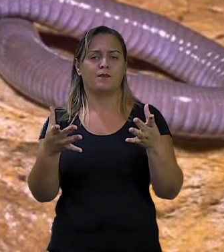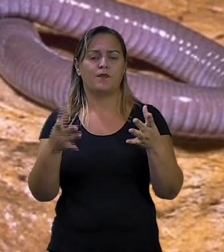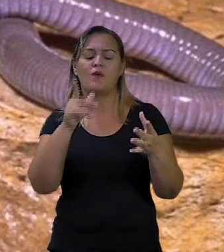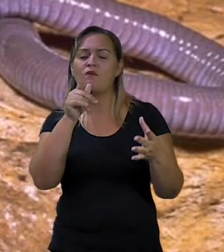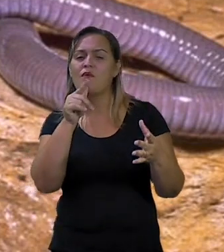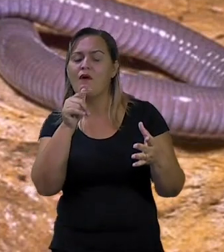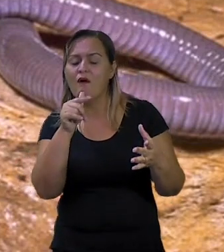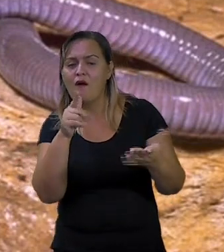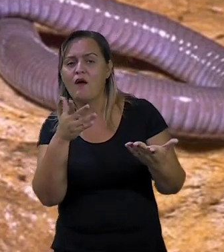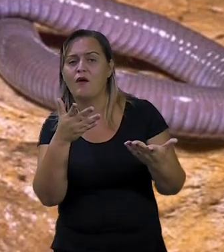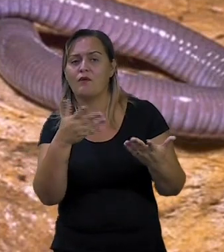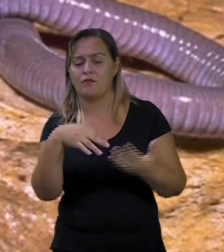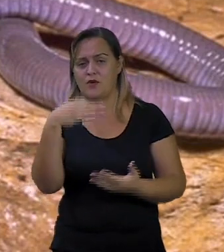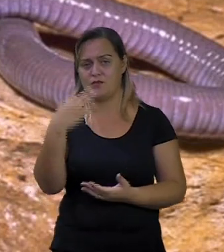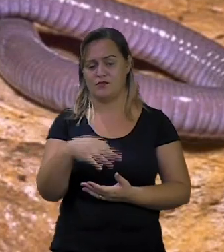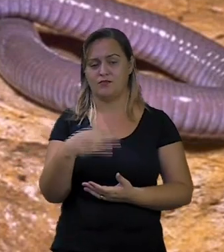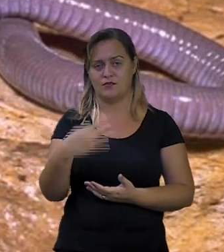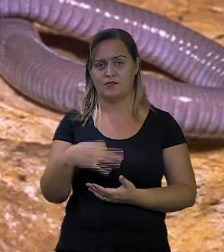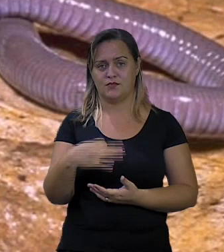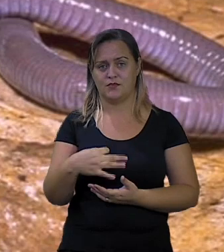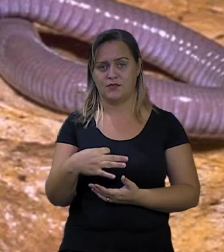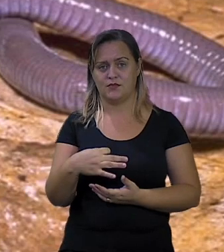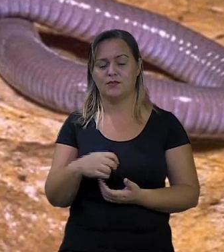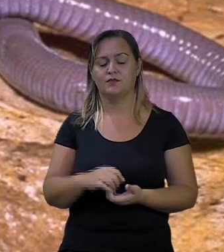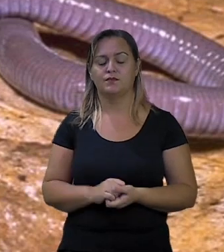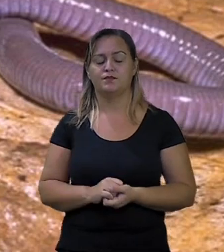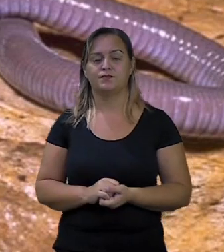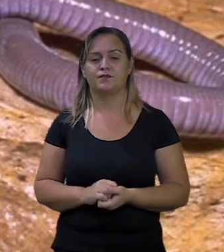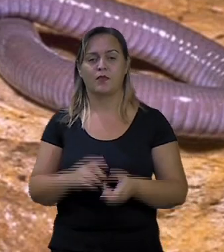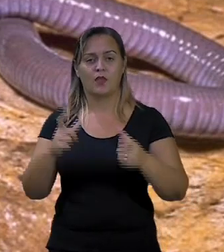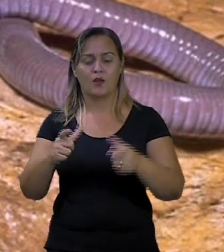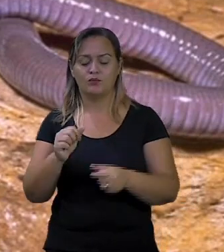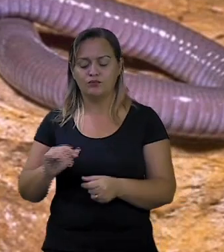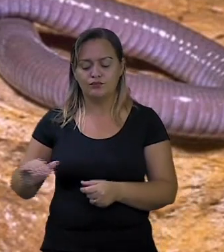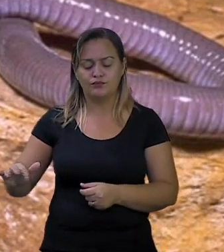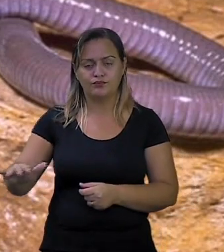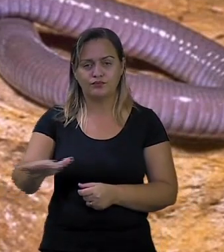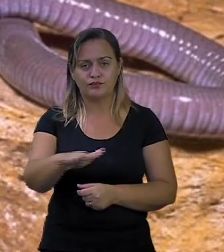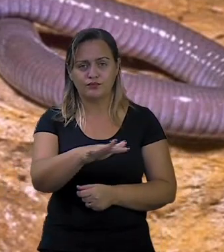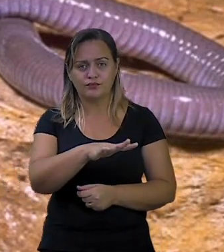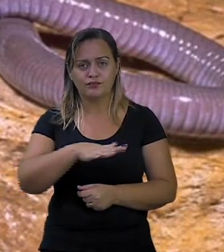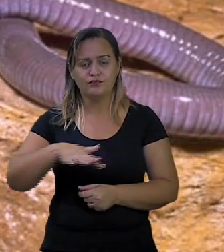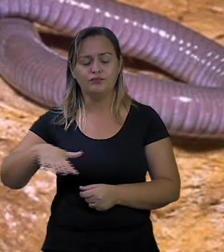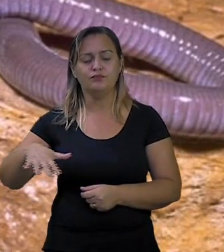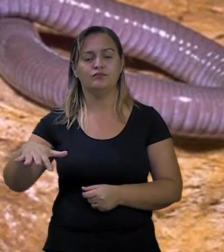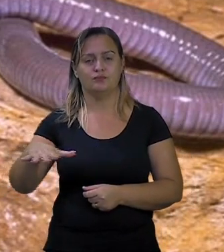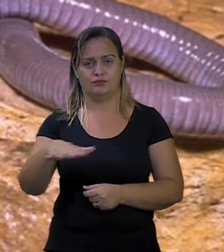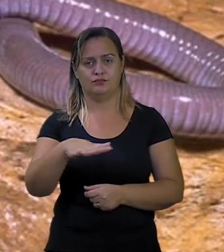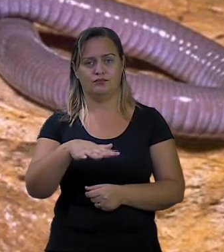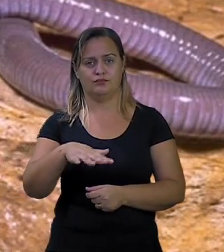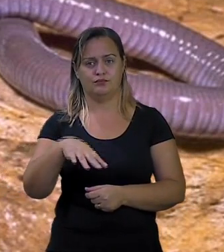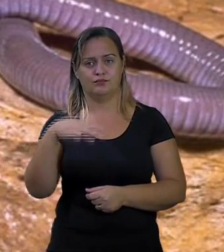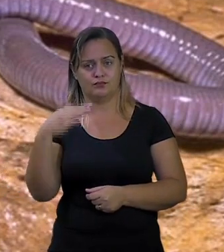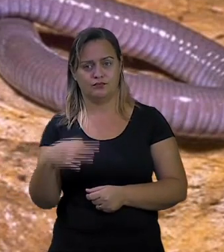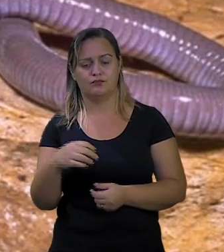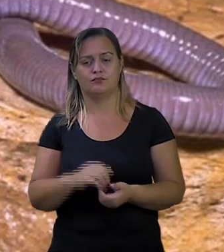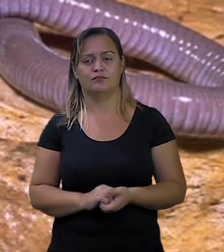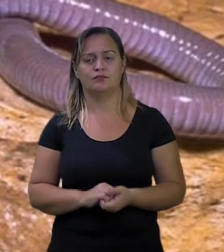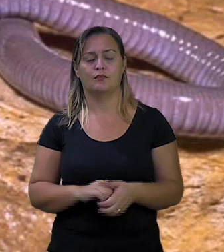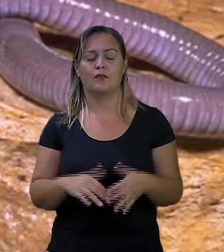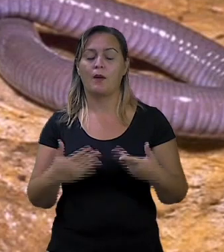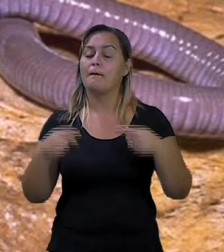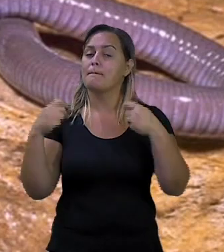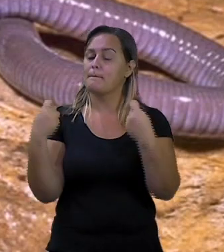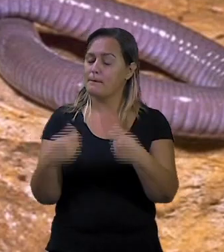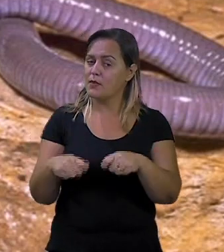mas os ovos depois são colocados no meio ambiente aonde esses ele está inserido e então ele